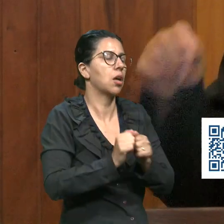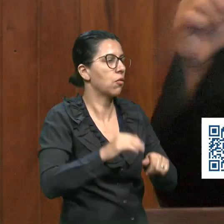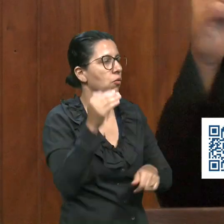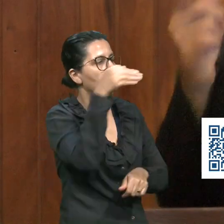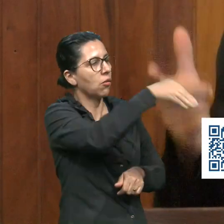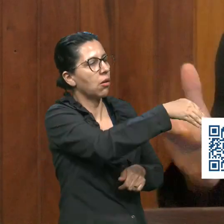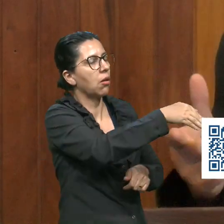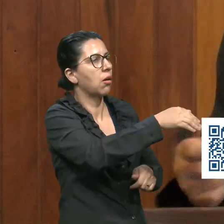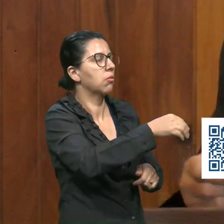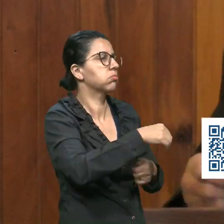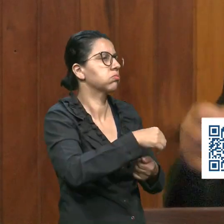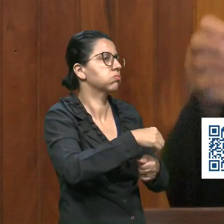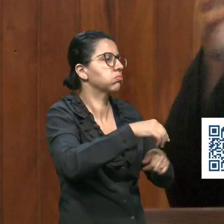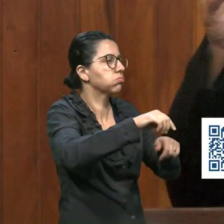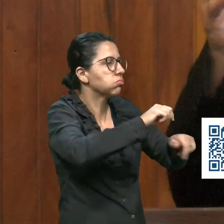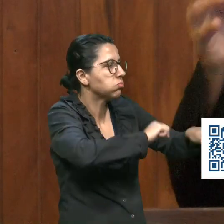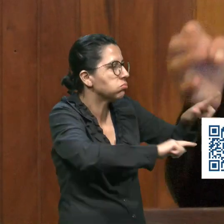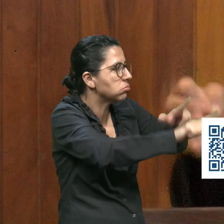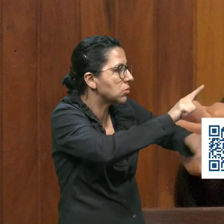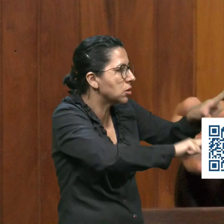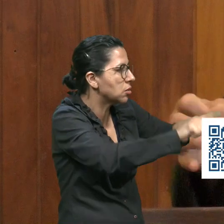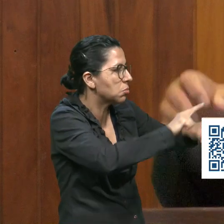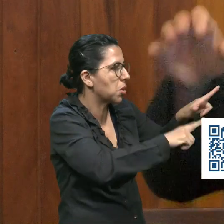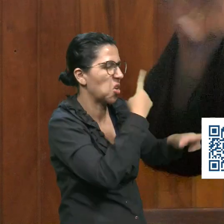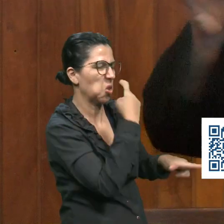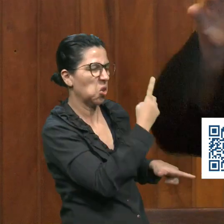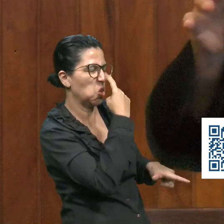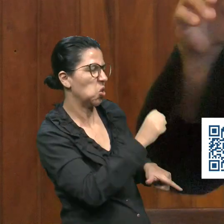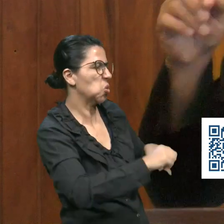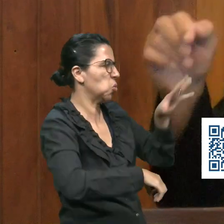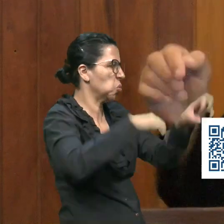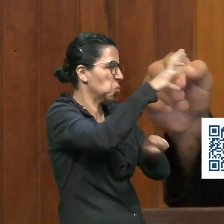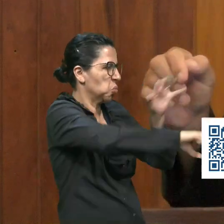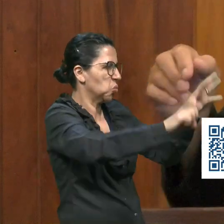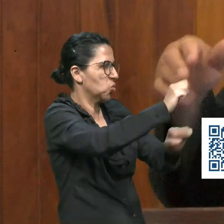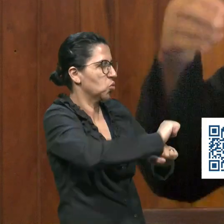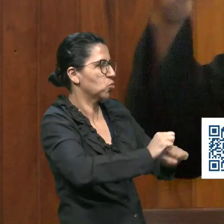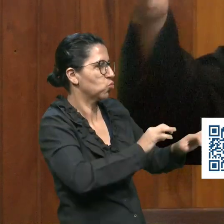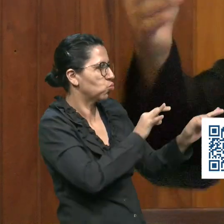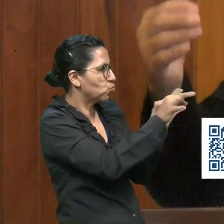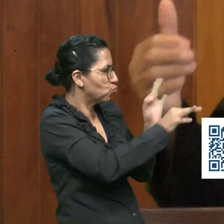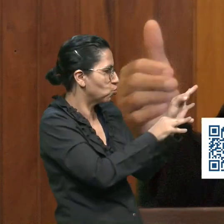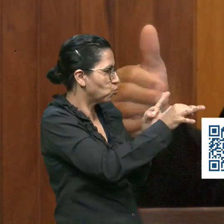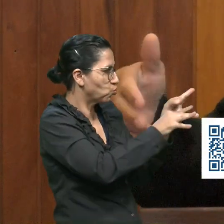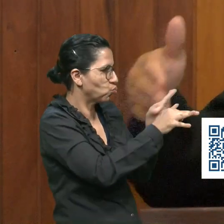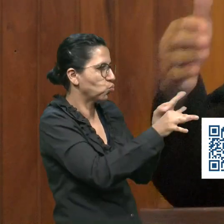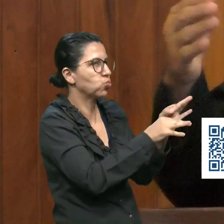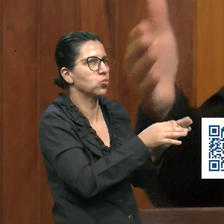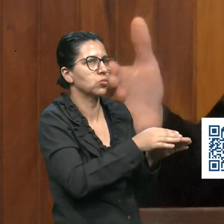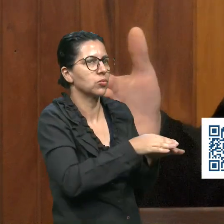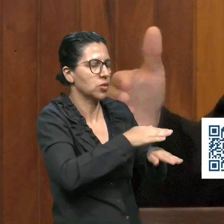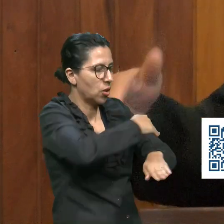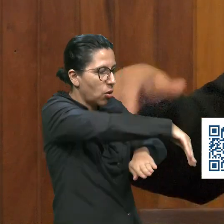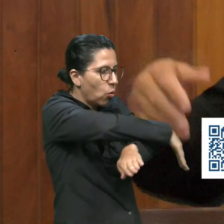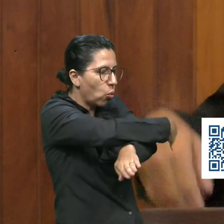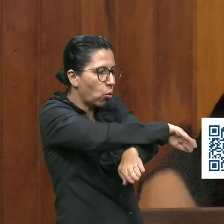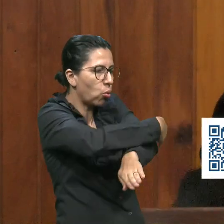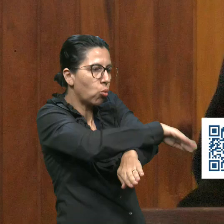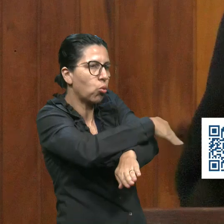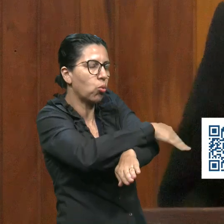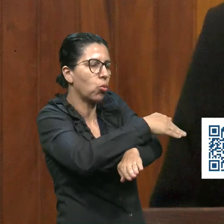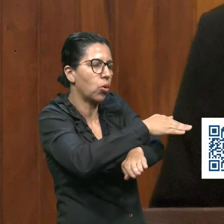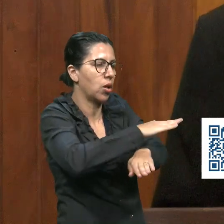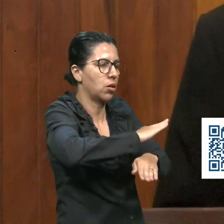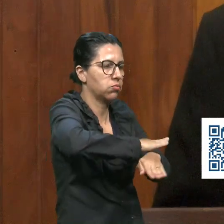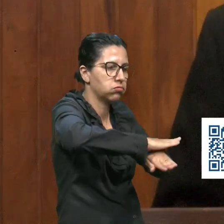lá, roçaram, tiraram os lixos, arrumamos a estrada que dá acesso, né, uma rua, que